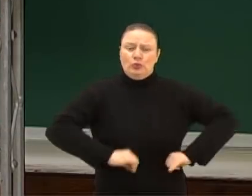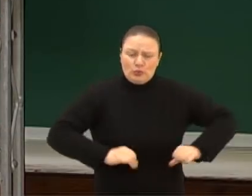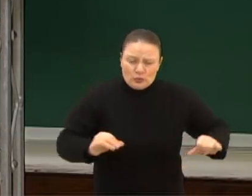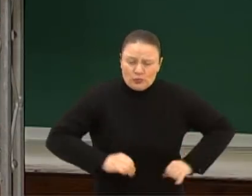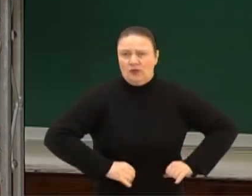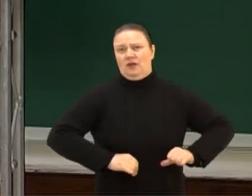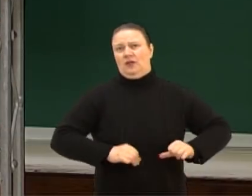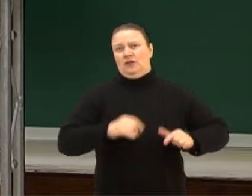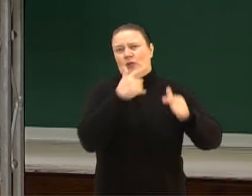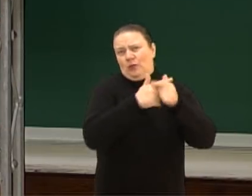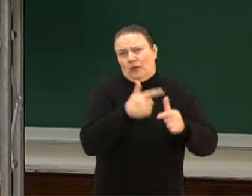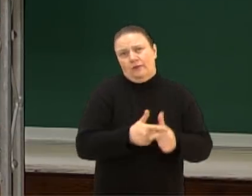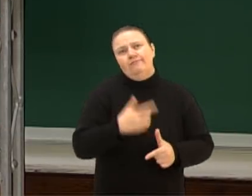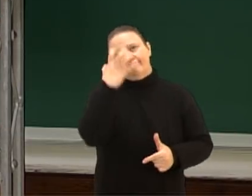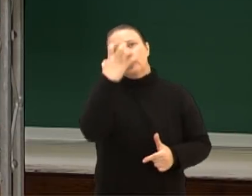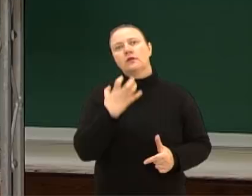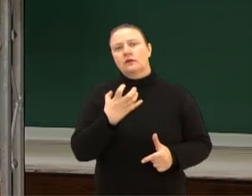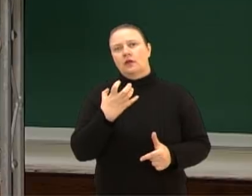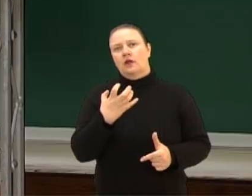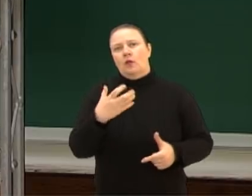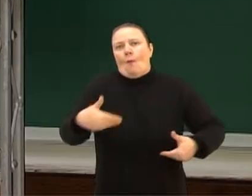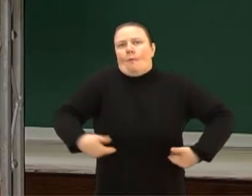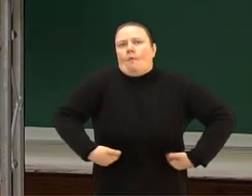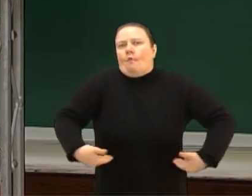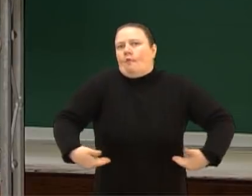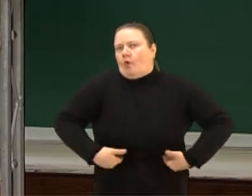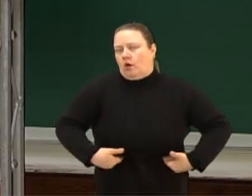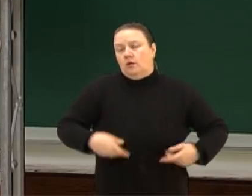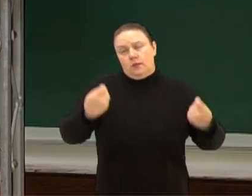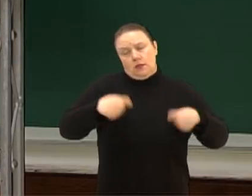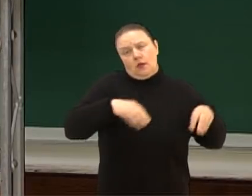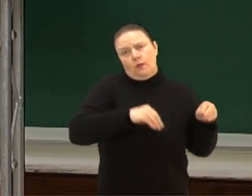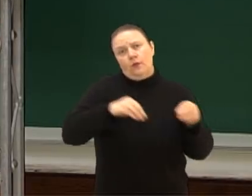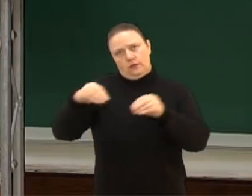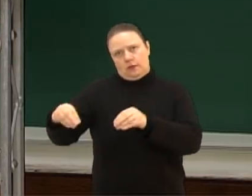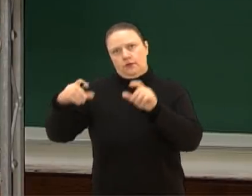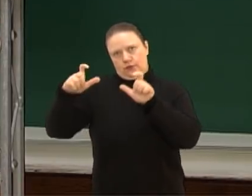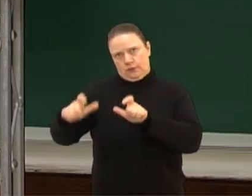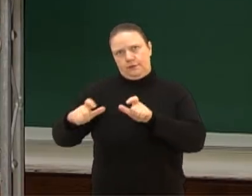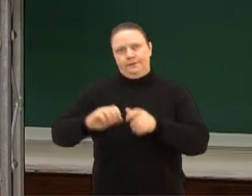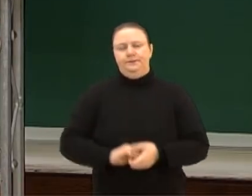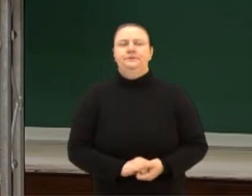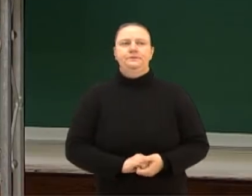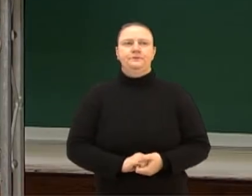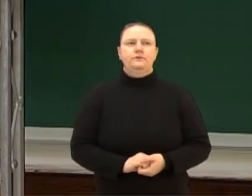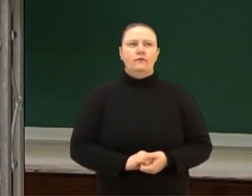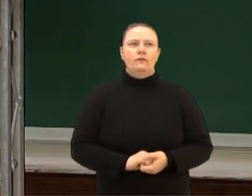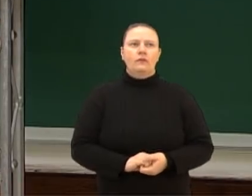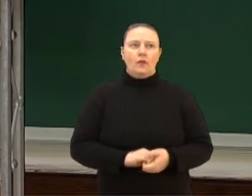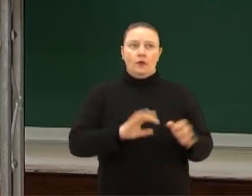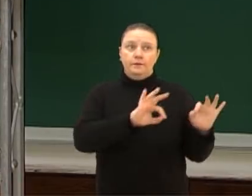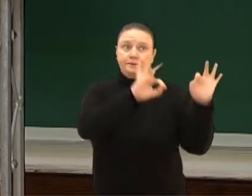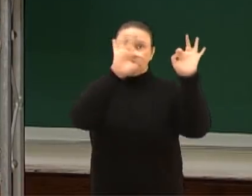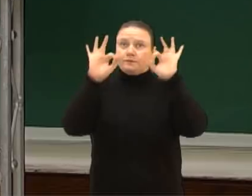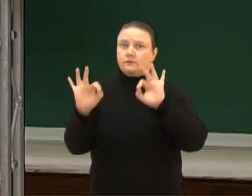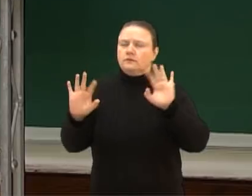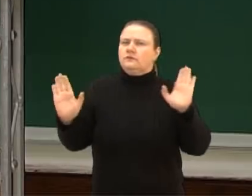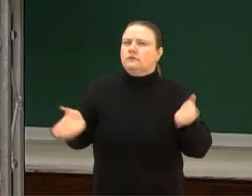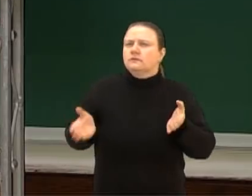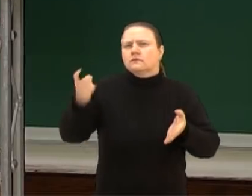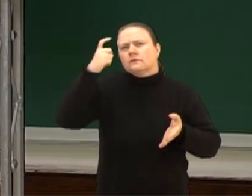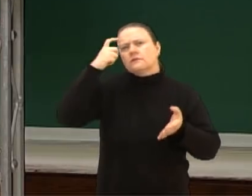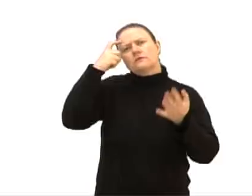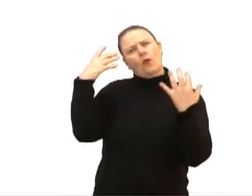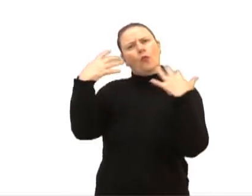fome. Então elas precisam mudar e procurar uma situação melhor, beleza? Então vamos seguindo aqui e vamos pensar